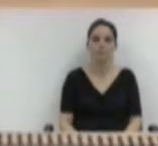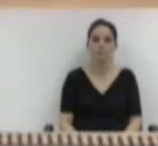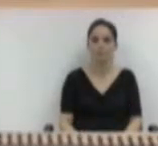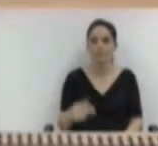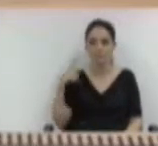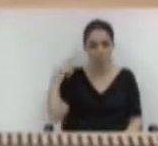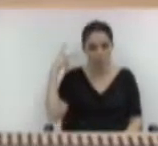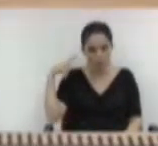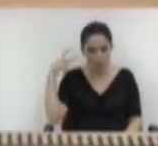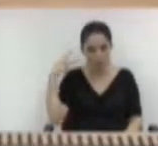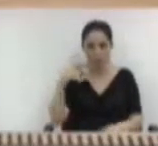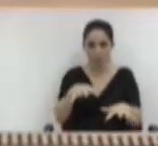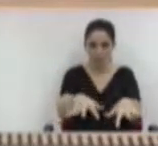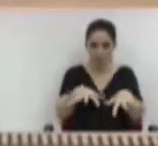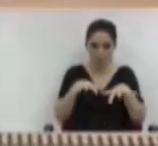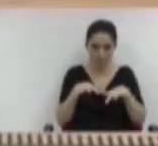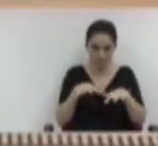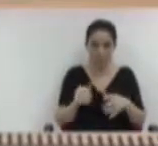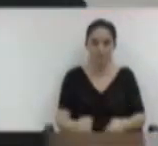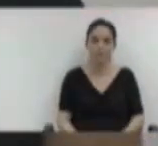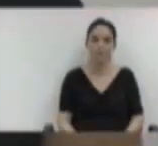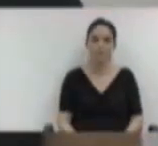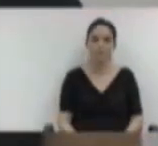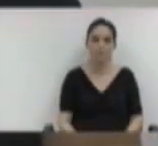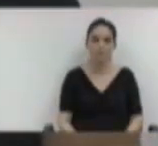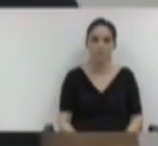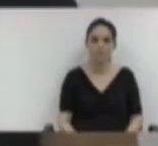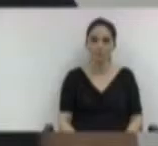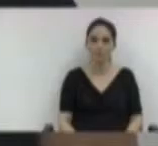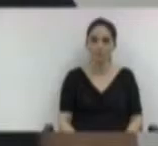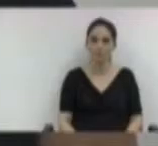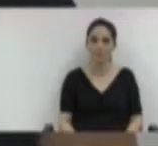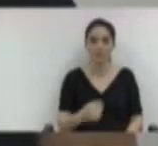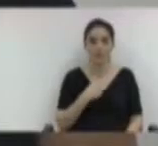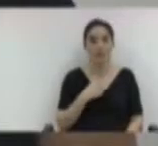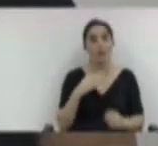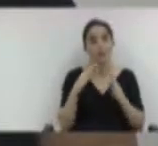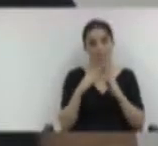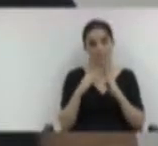noite aos vereadores e vereadoras. Eu morei naquela